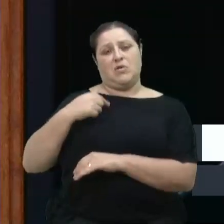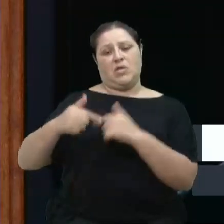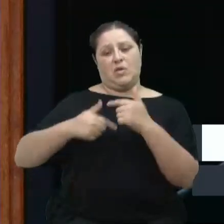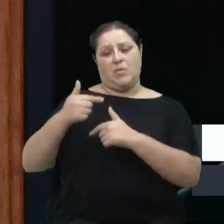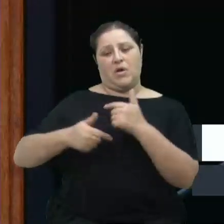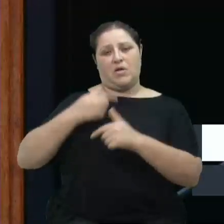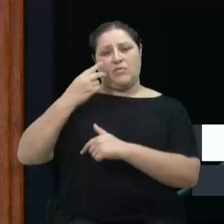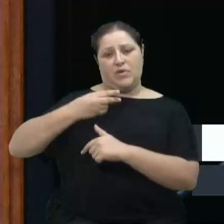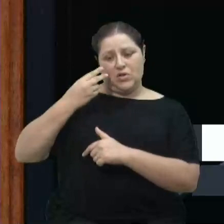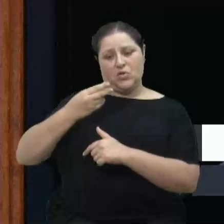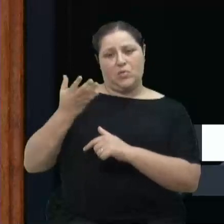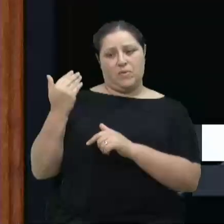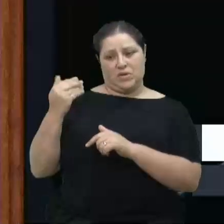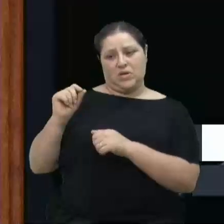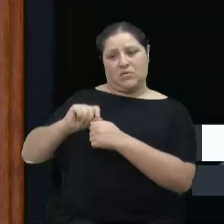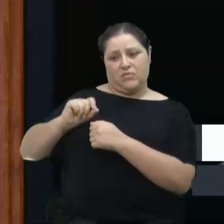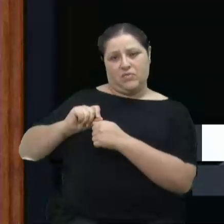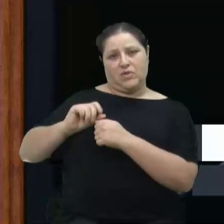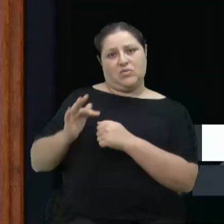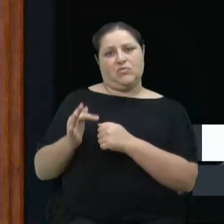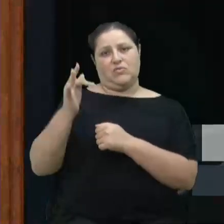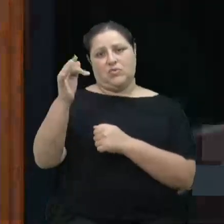do que eu farei.